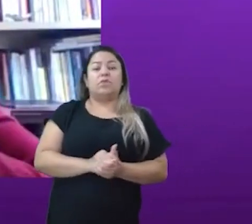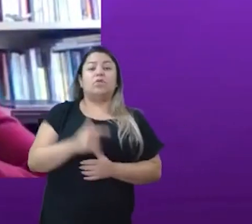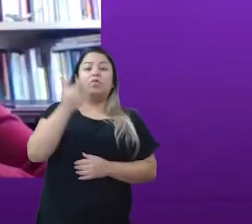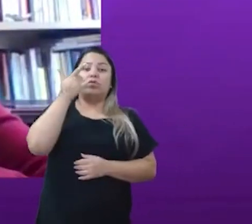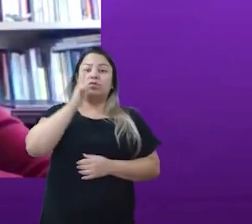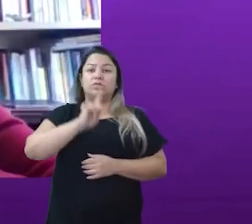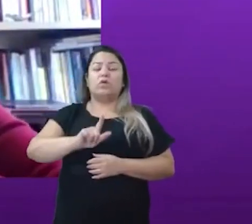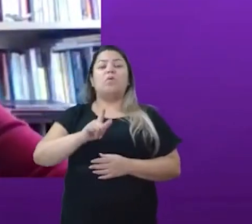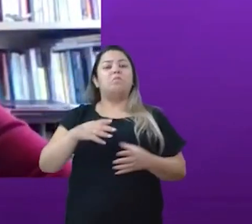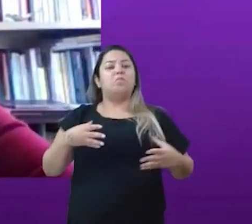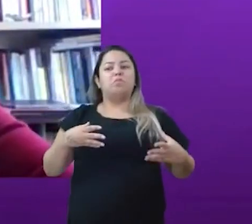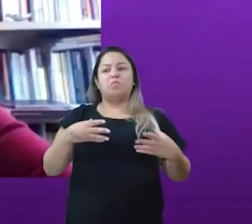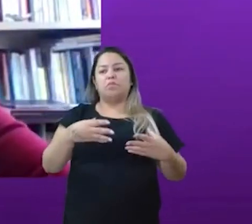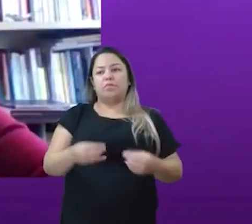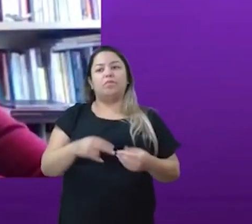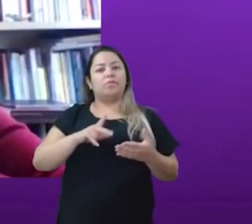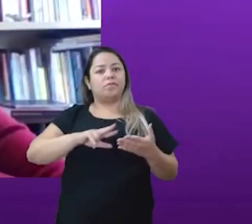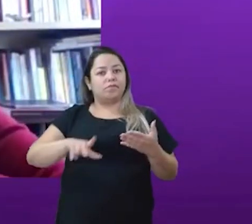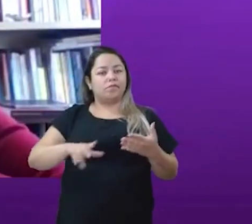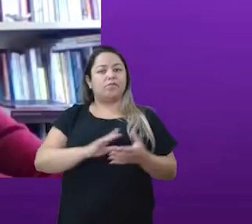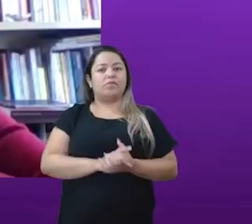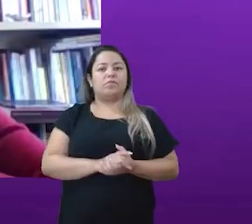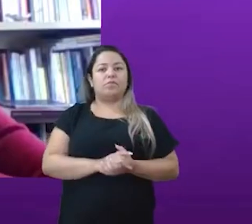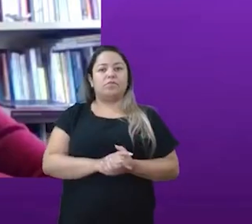conquistou muitos direitos